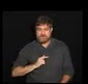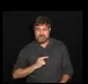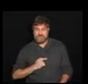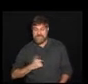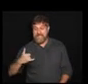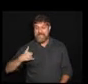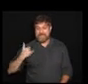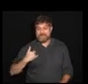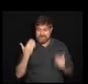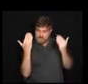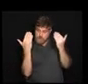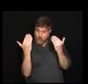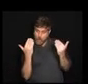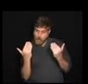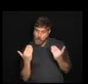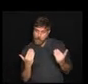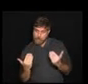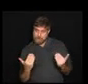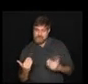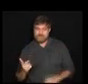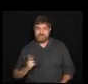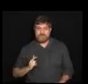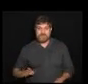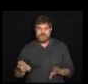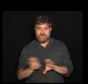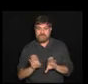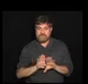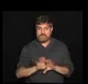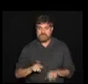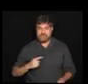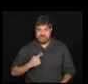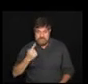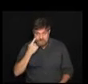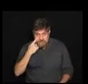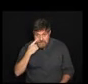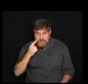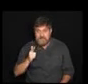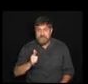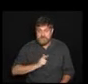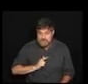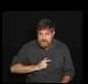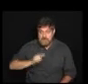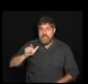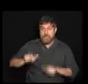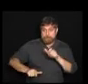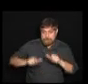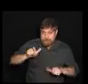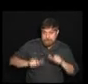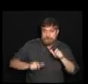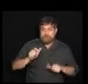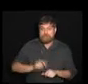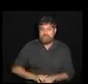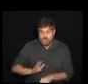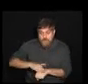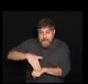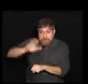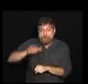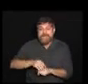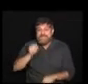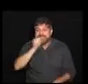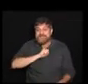gente também. Mas a gente tem uma pirâmide etária que tem, vocês viram a quantidade de número de pessoas mais